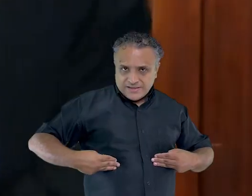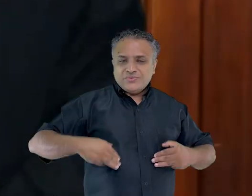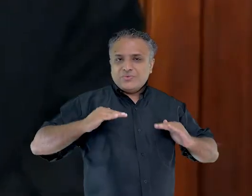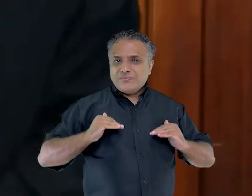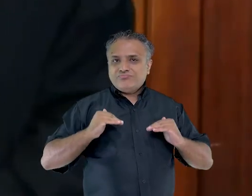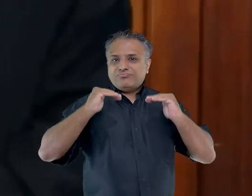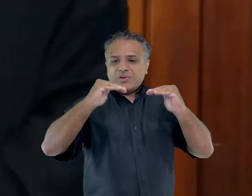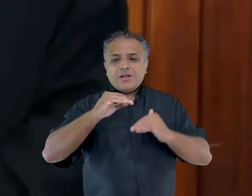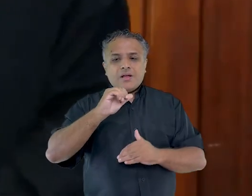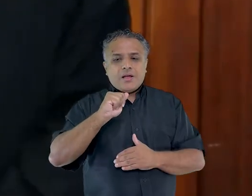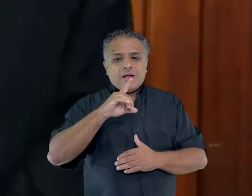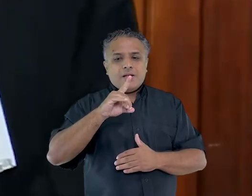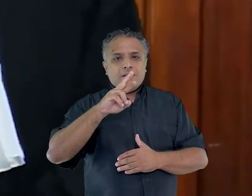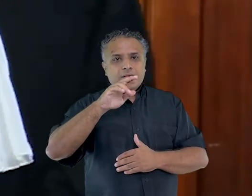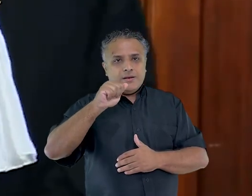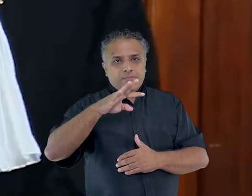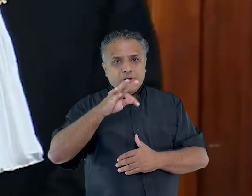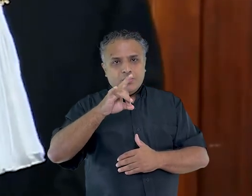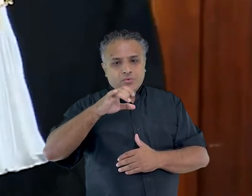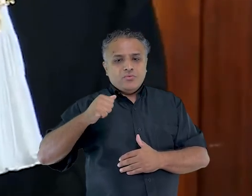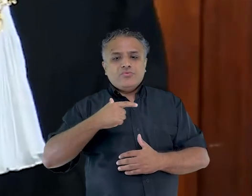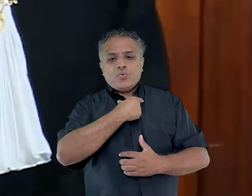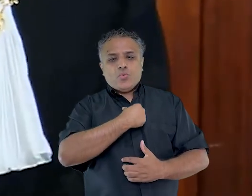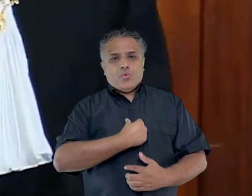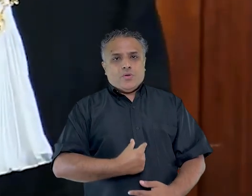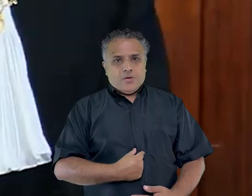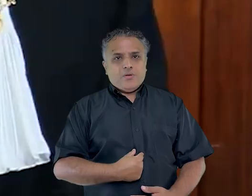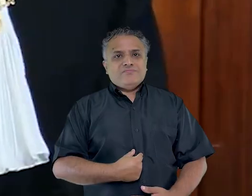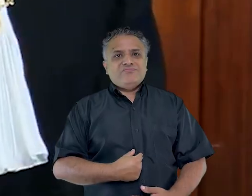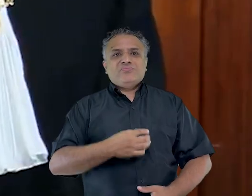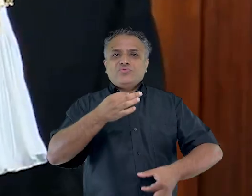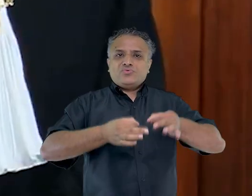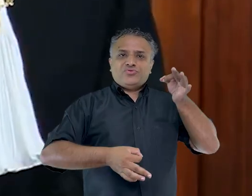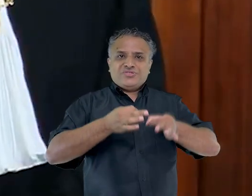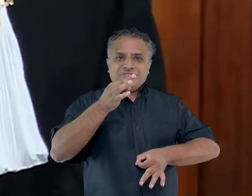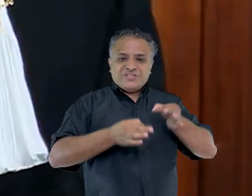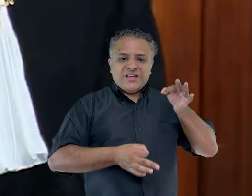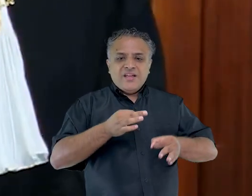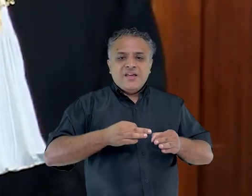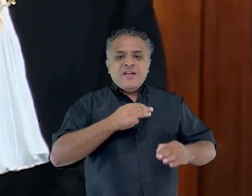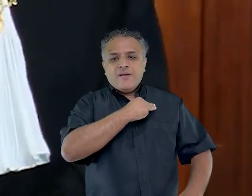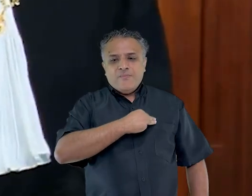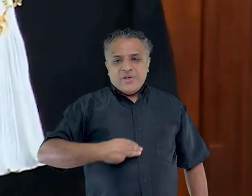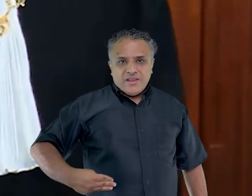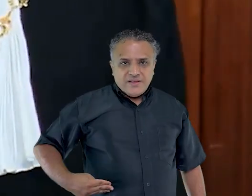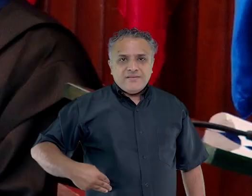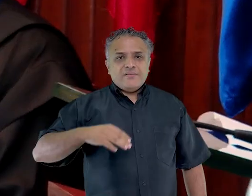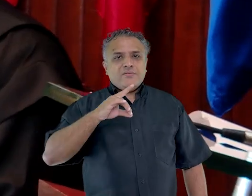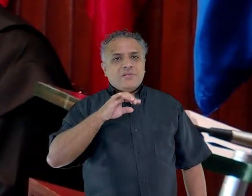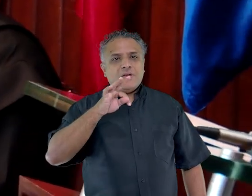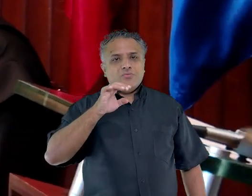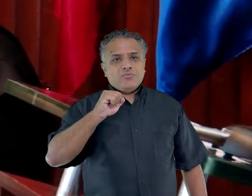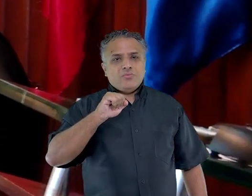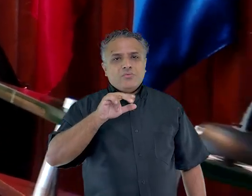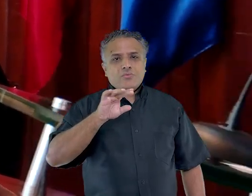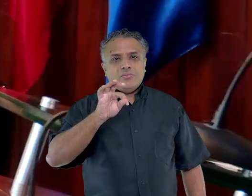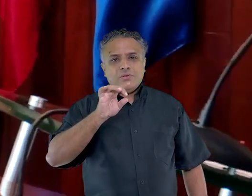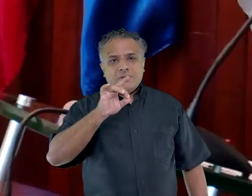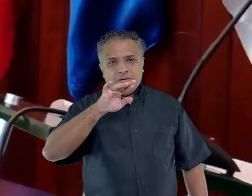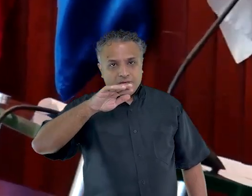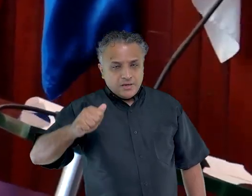Federal, André Mendonça, com o colar do mérito judiciário, ministro Nelson Hungria. O